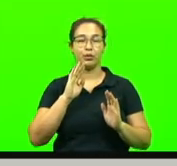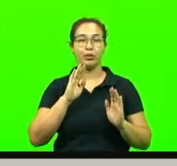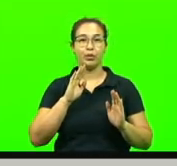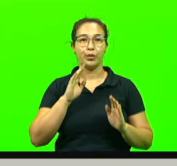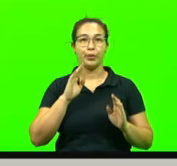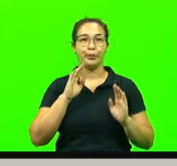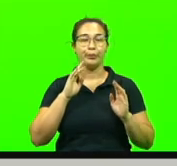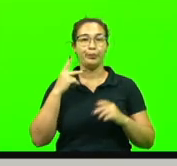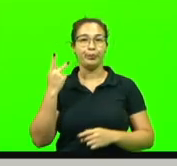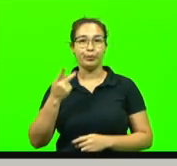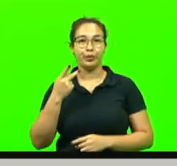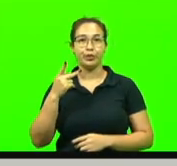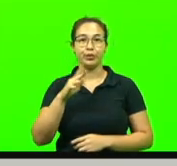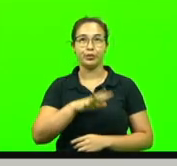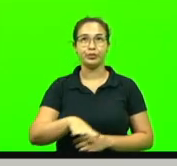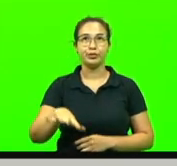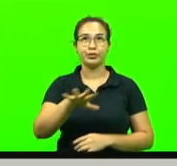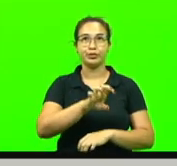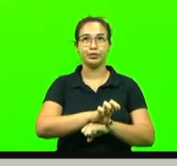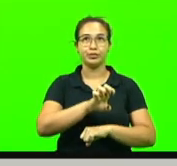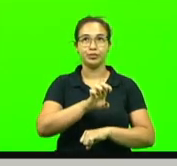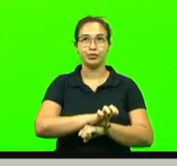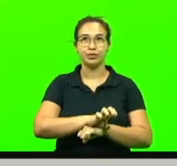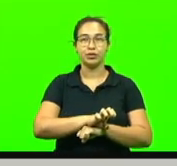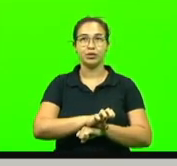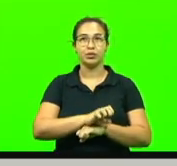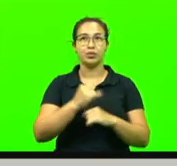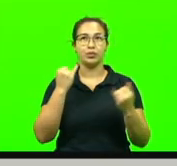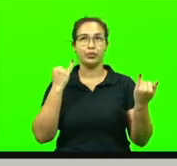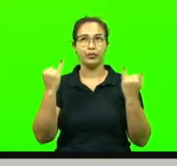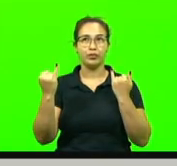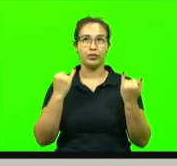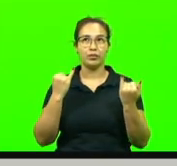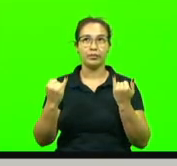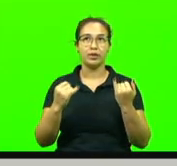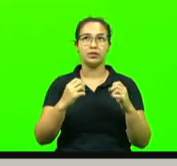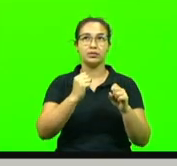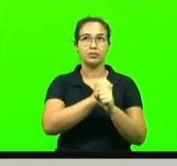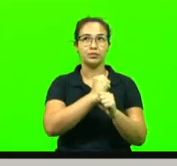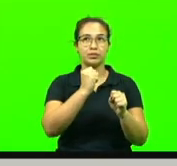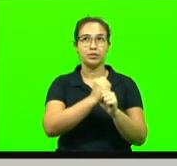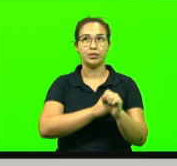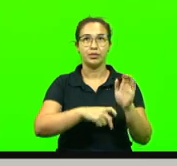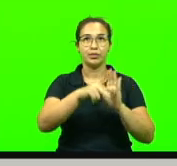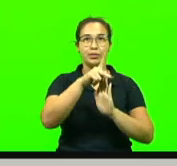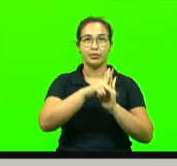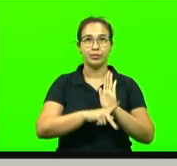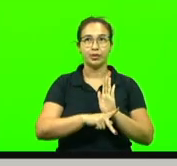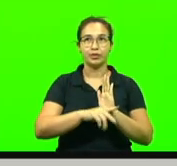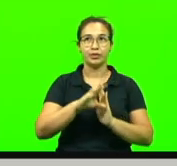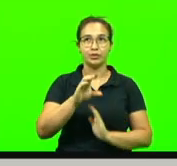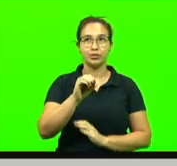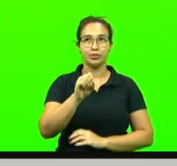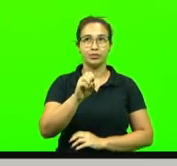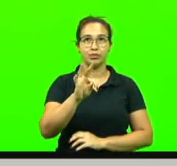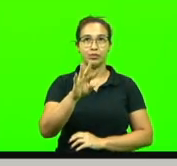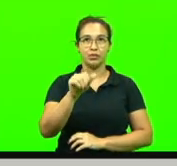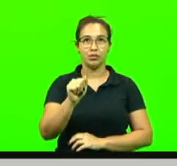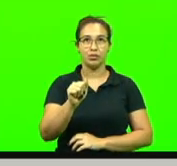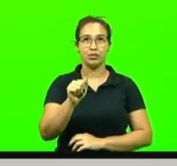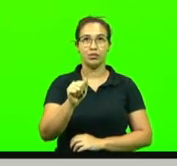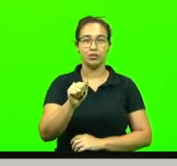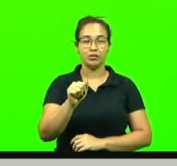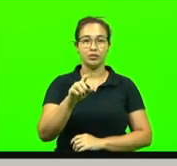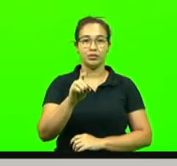e ao procurador-geral do Estado informações acerca da obra Projeto Costa